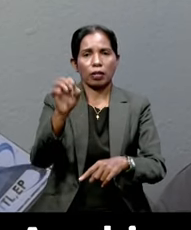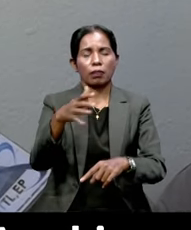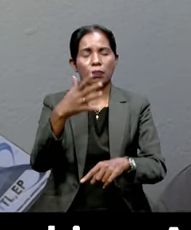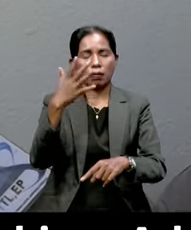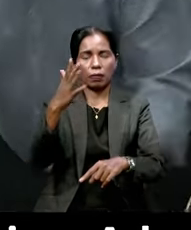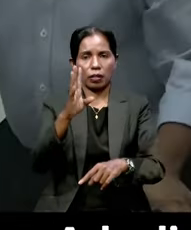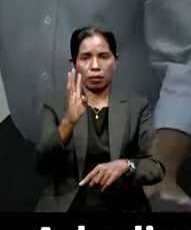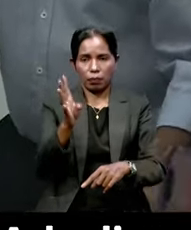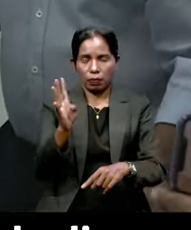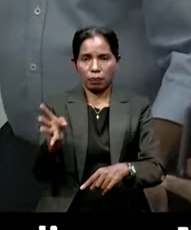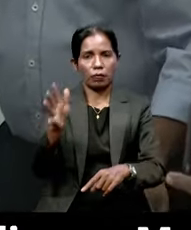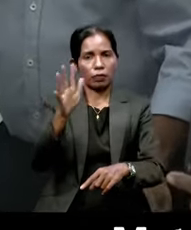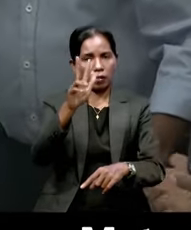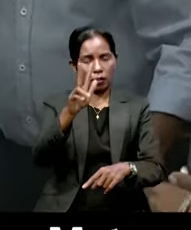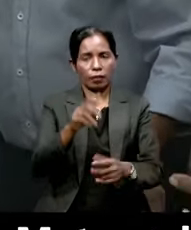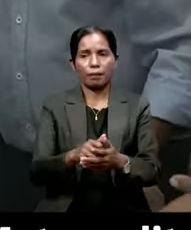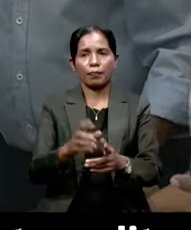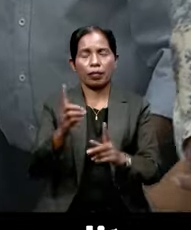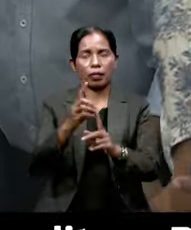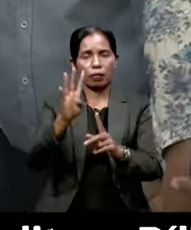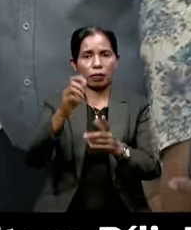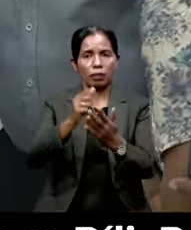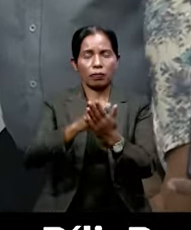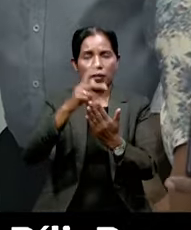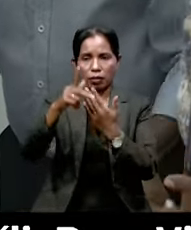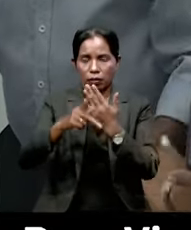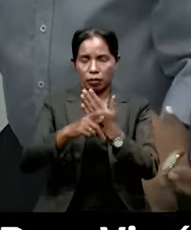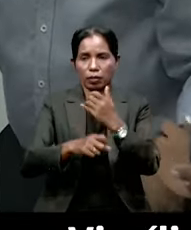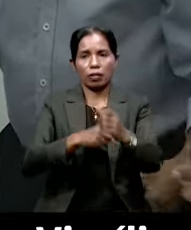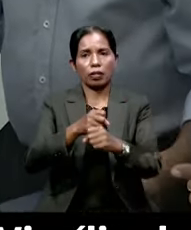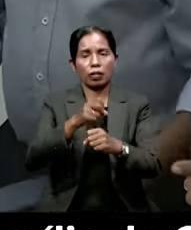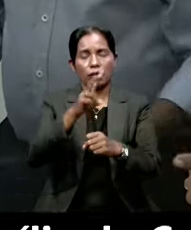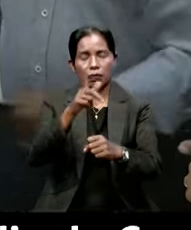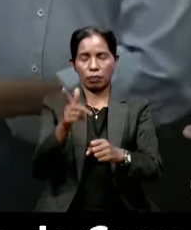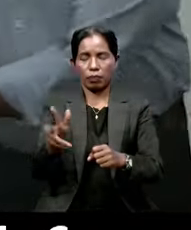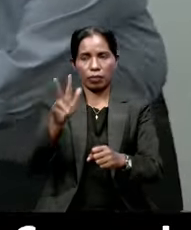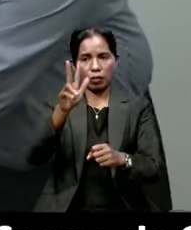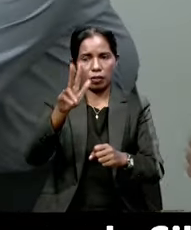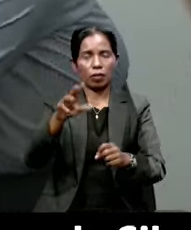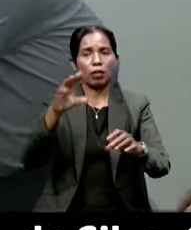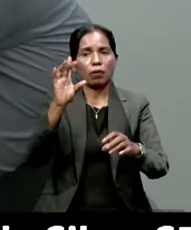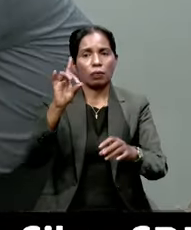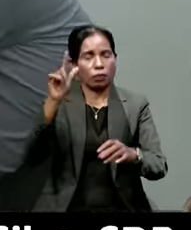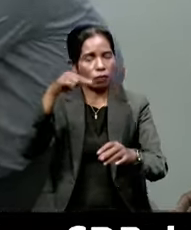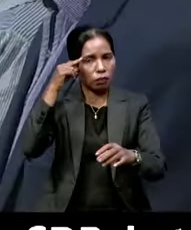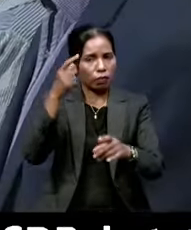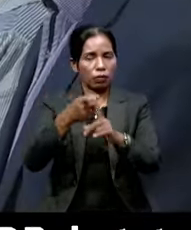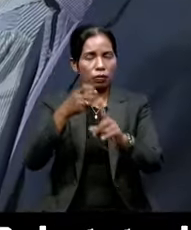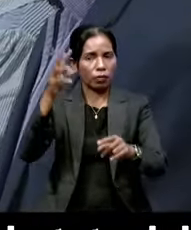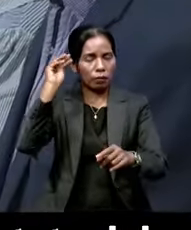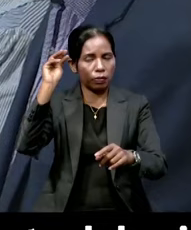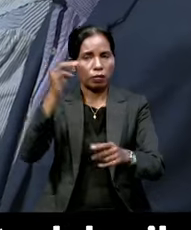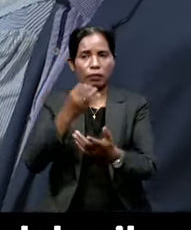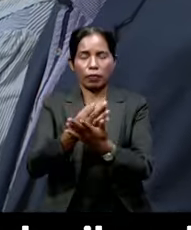3.543. Antes nem ele oronhado fula em abril tinha rio no Rio de Janeiro, o 8º governo constitucional e o Ministério das